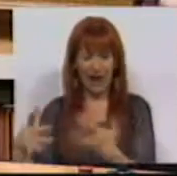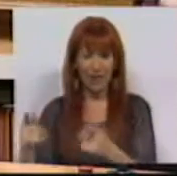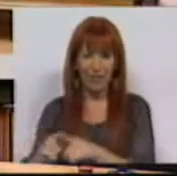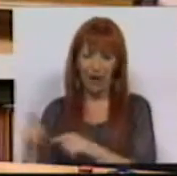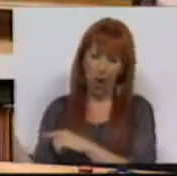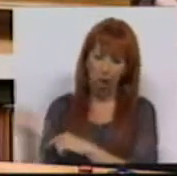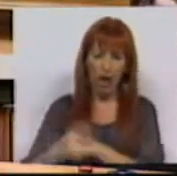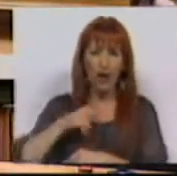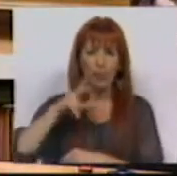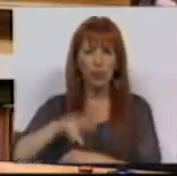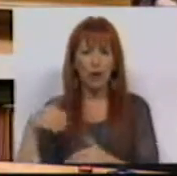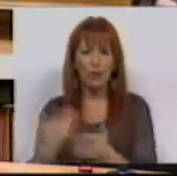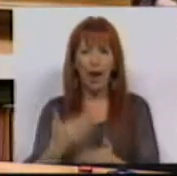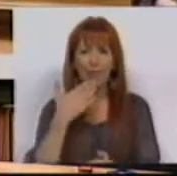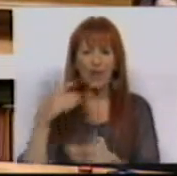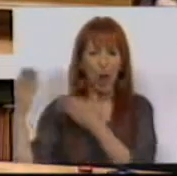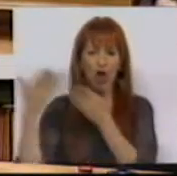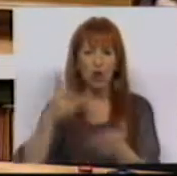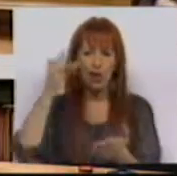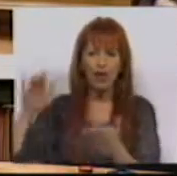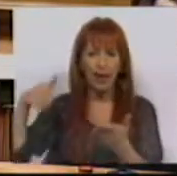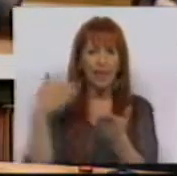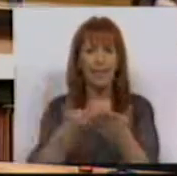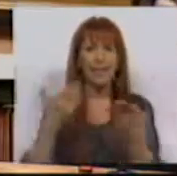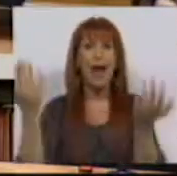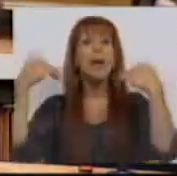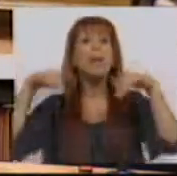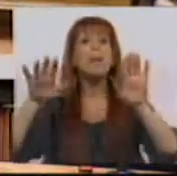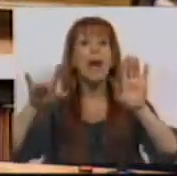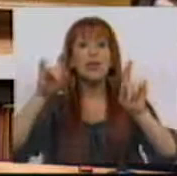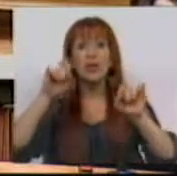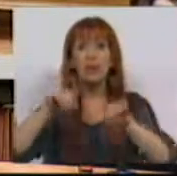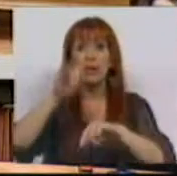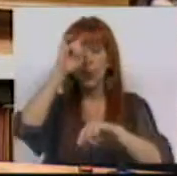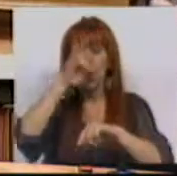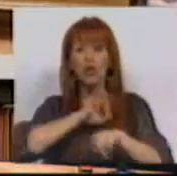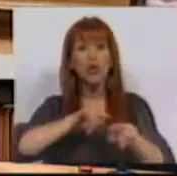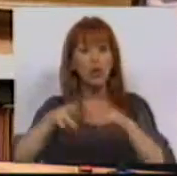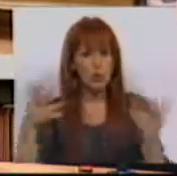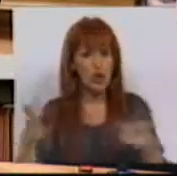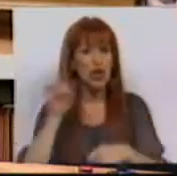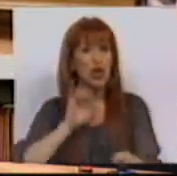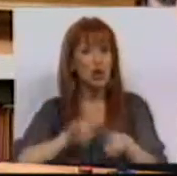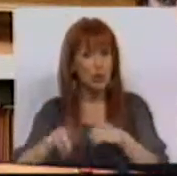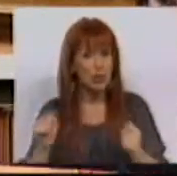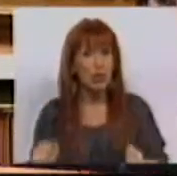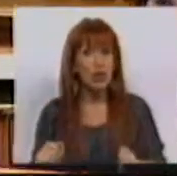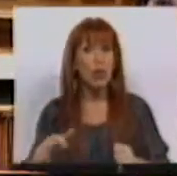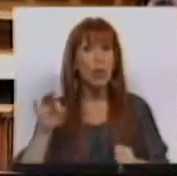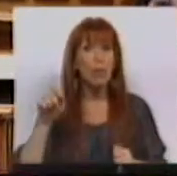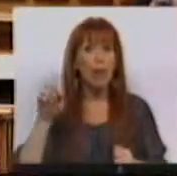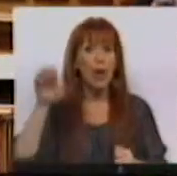a impor ao país um pedido de ajuda externa. Mas recordo, senhores deputados e senhoras deputadas, se o